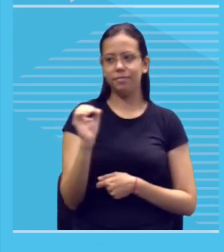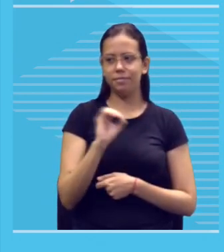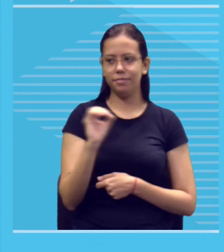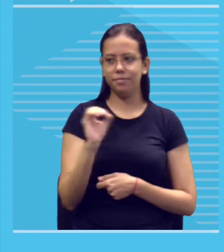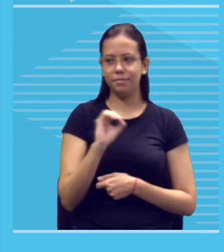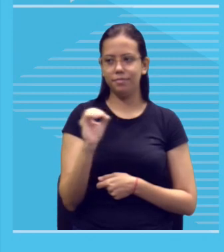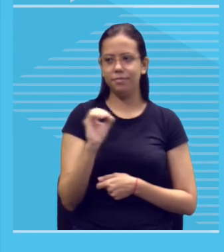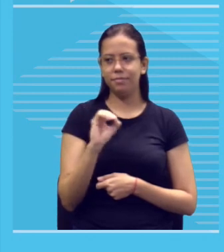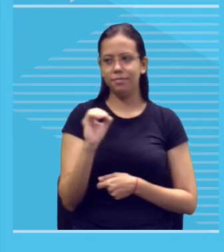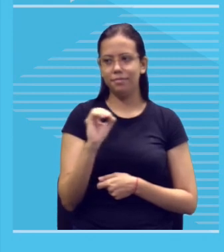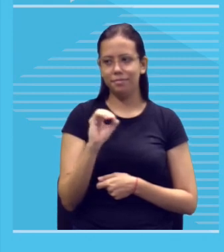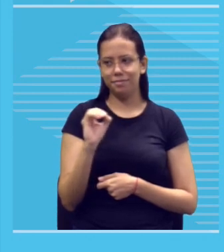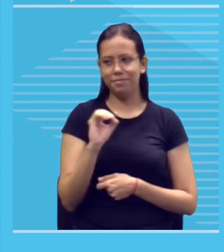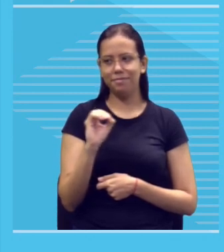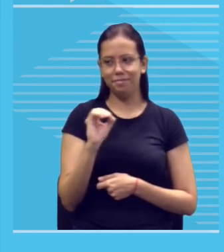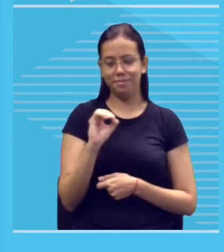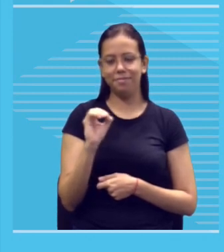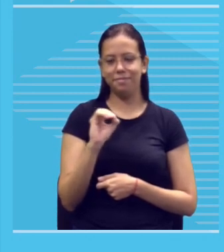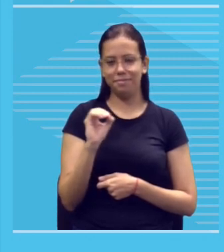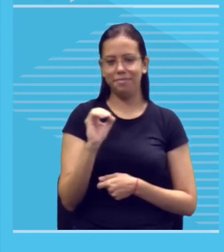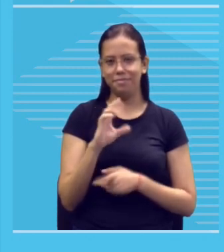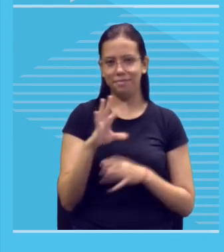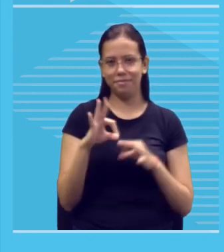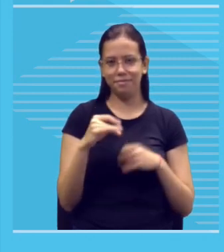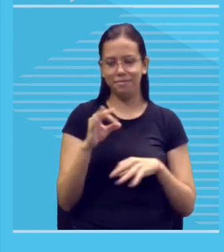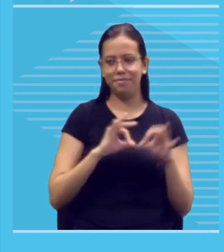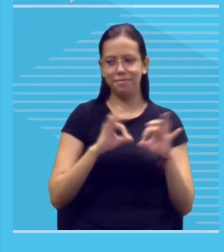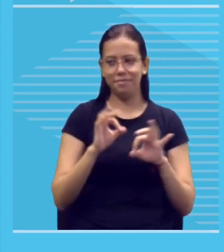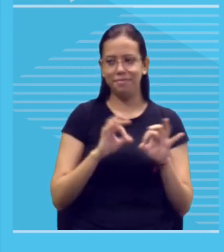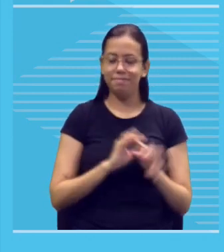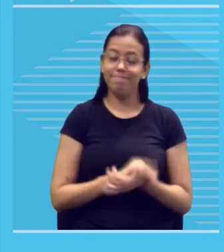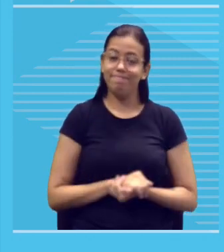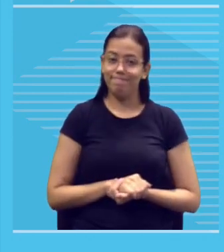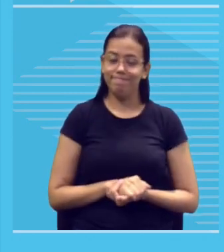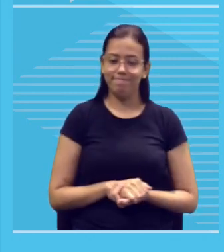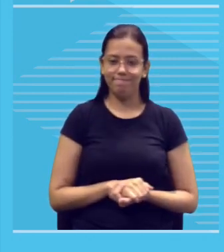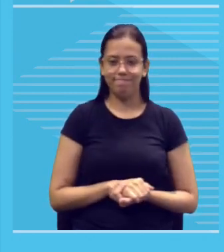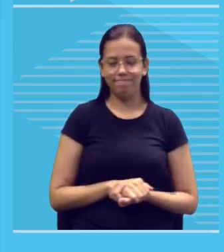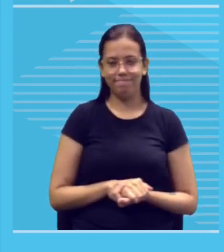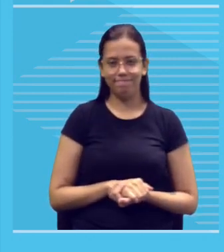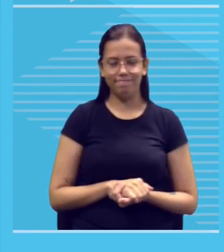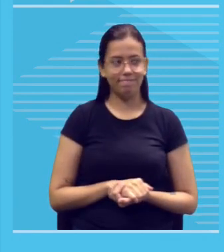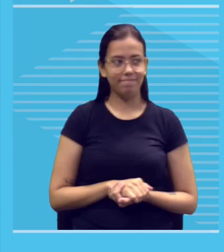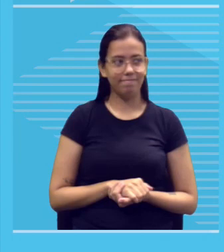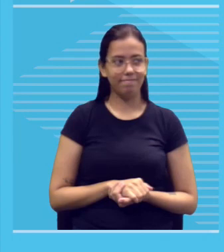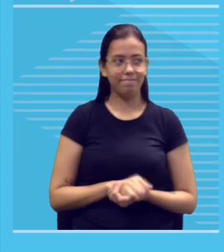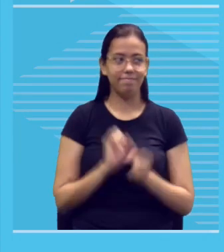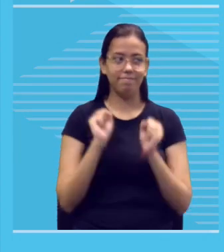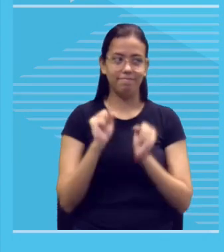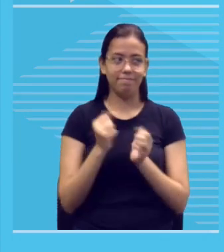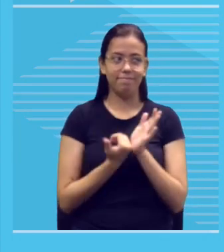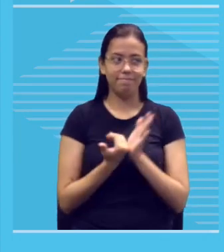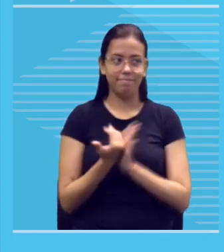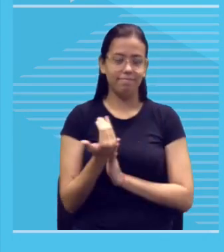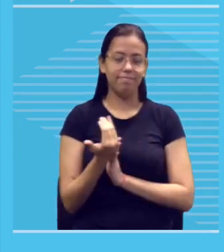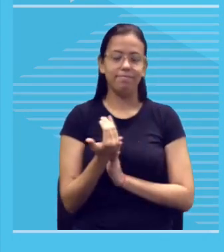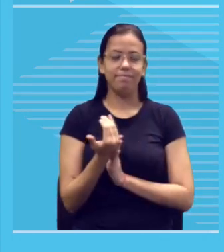beleza todos os apóstolos aí para que a gente possa começar